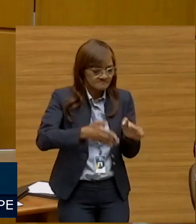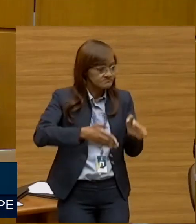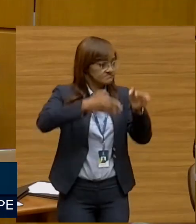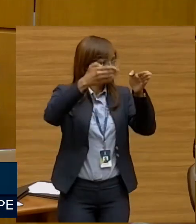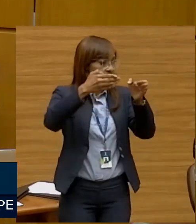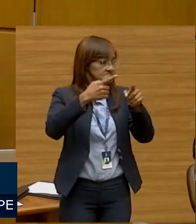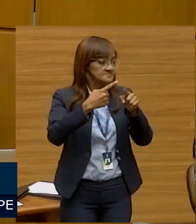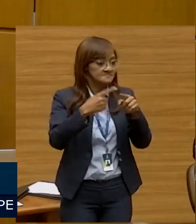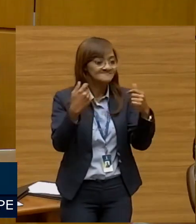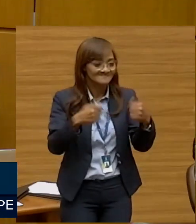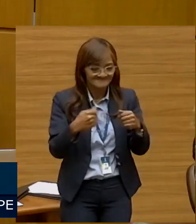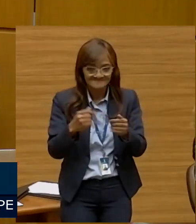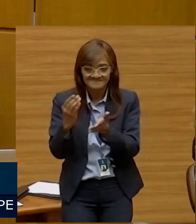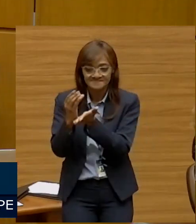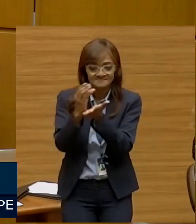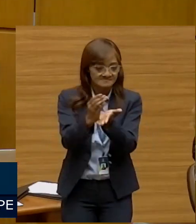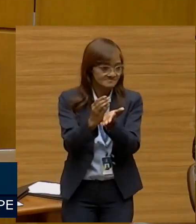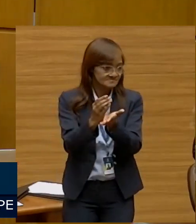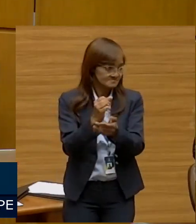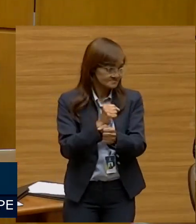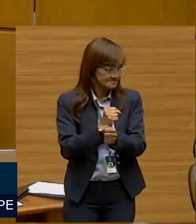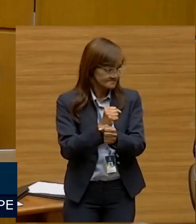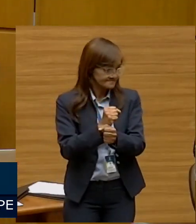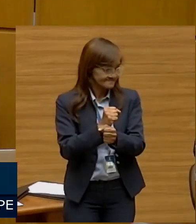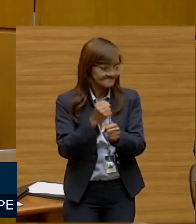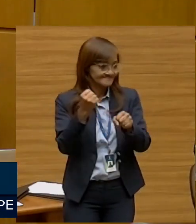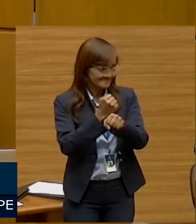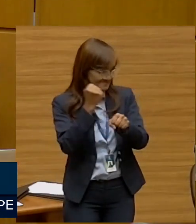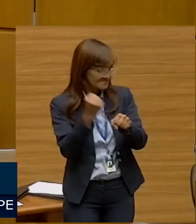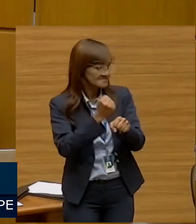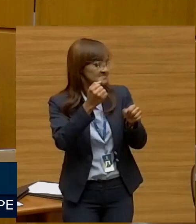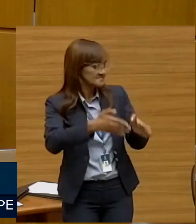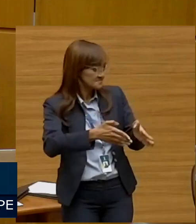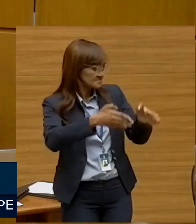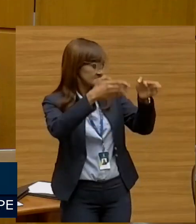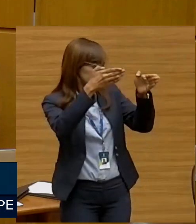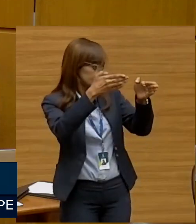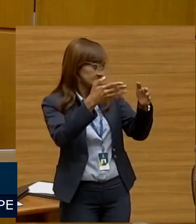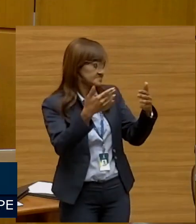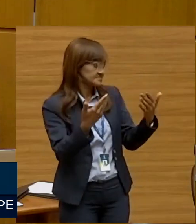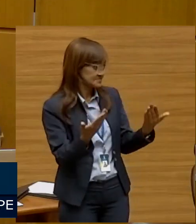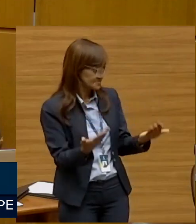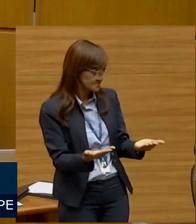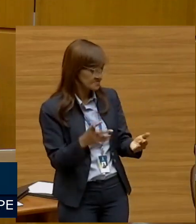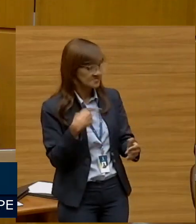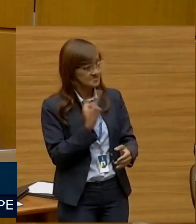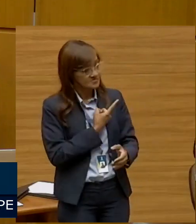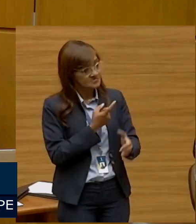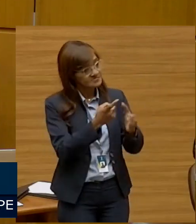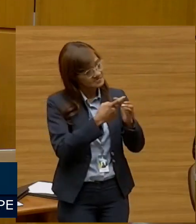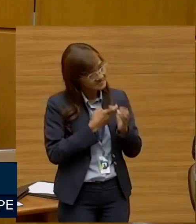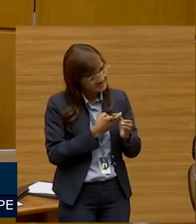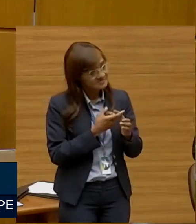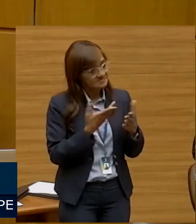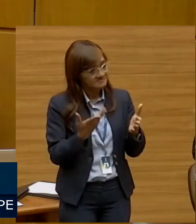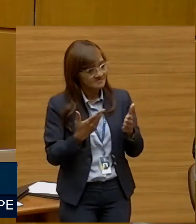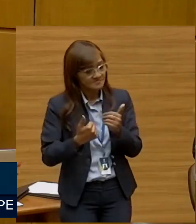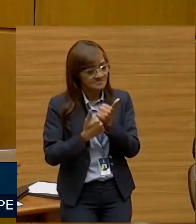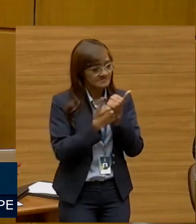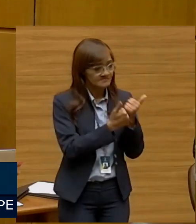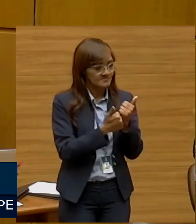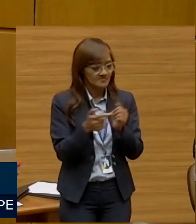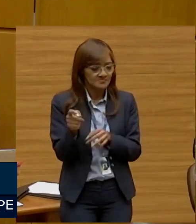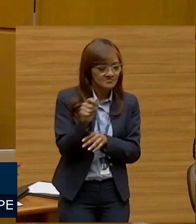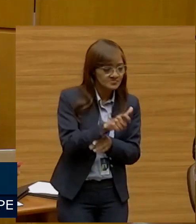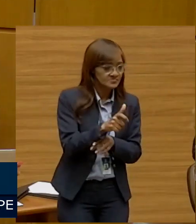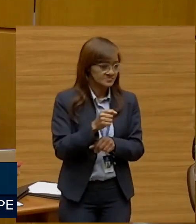de recursos, né, para poder construir. E como somos uma instituição filantrópica, a gente depende de doações, né? A gente depende